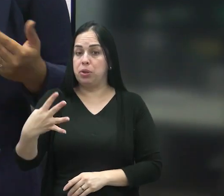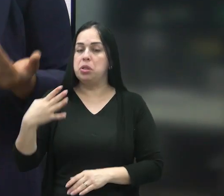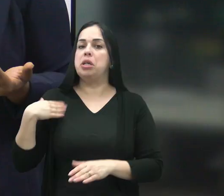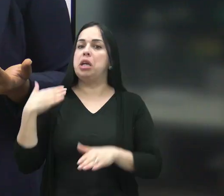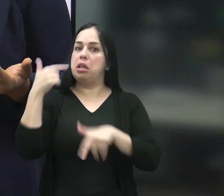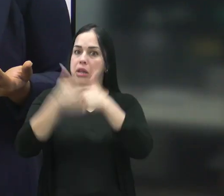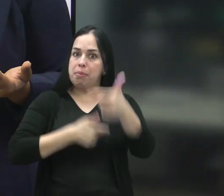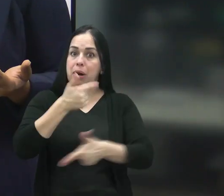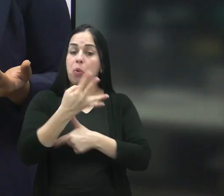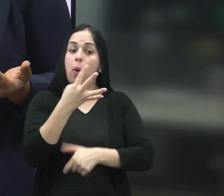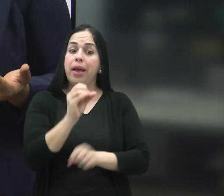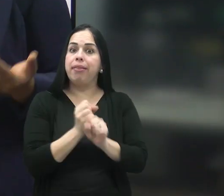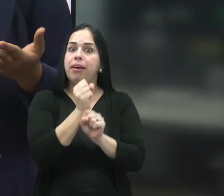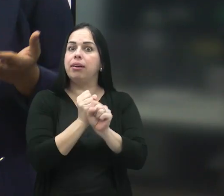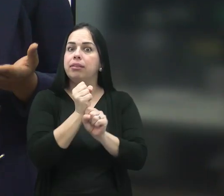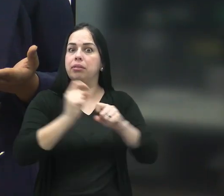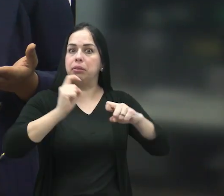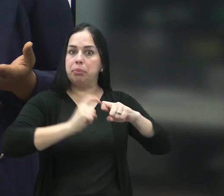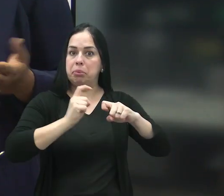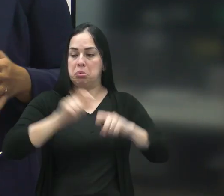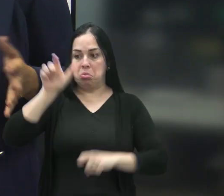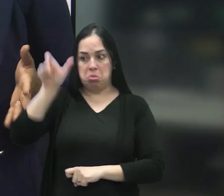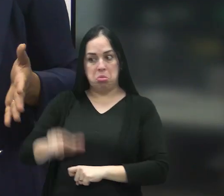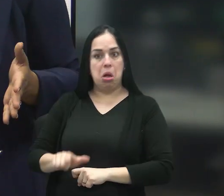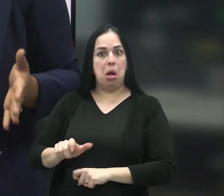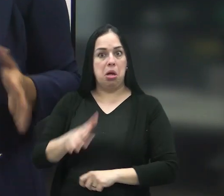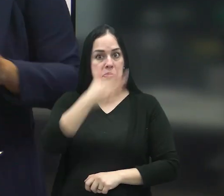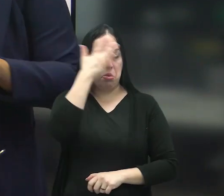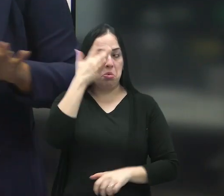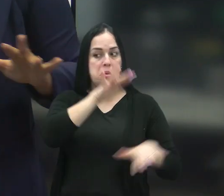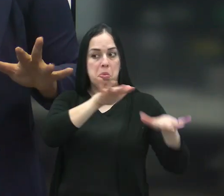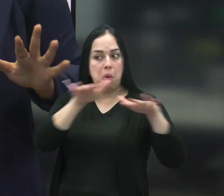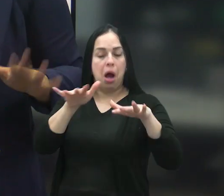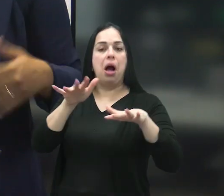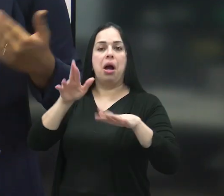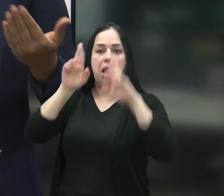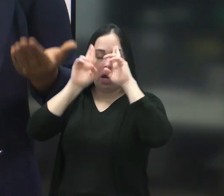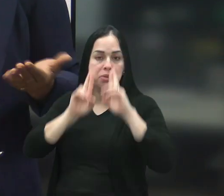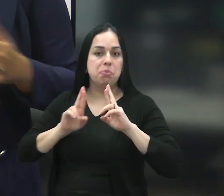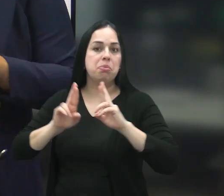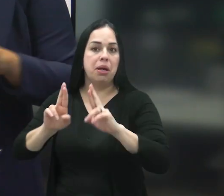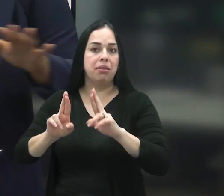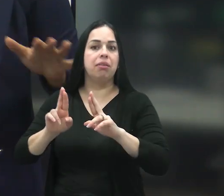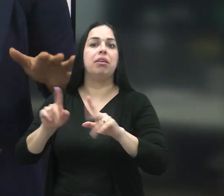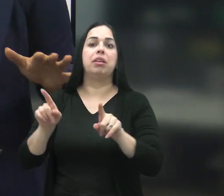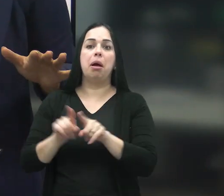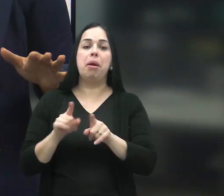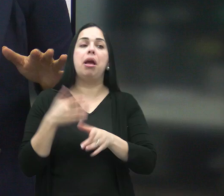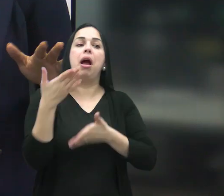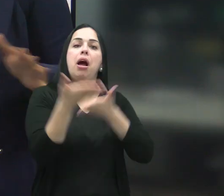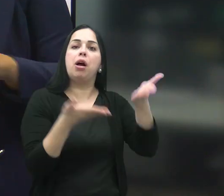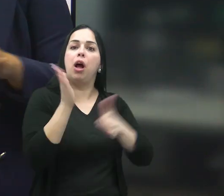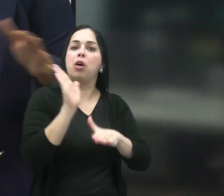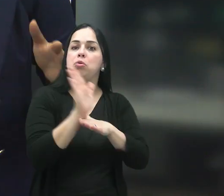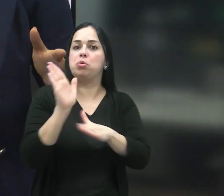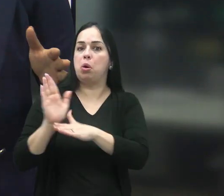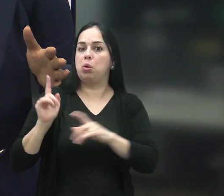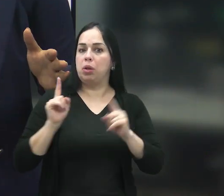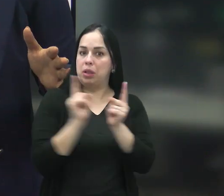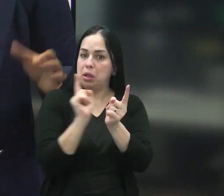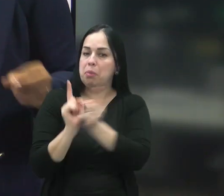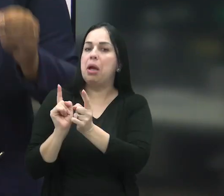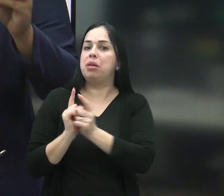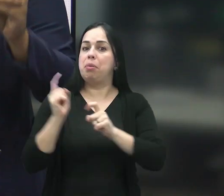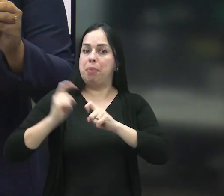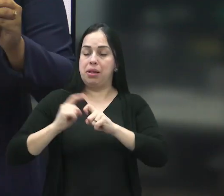quase 4 décadas à medicina. Foi um homem público respeitado, que ajudou a tratar e confortar gerações de joseenses. Pela contribuição